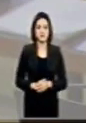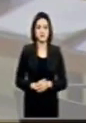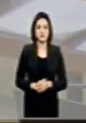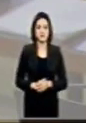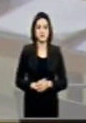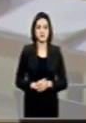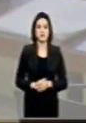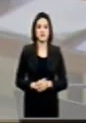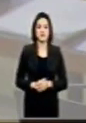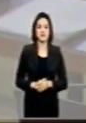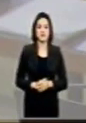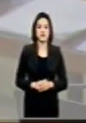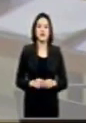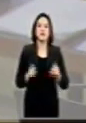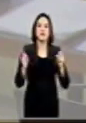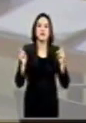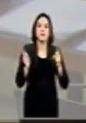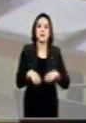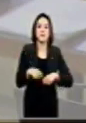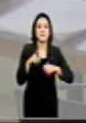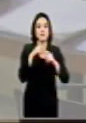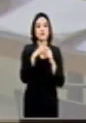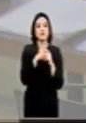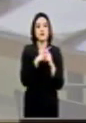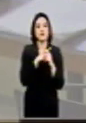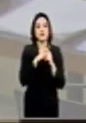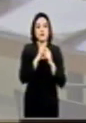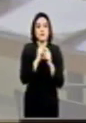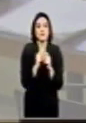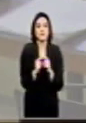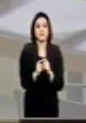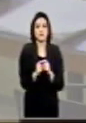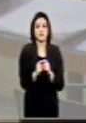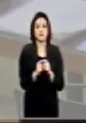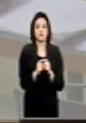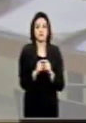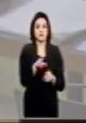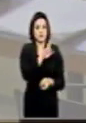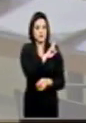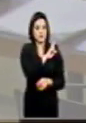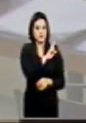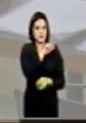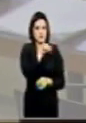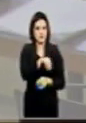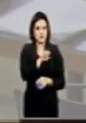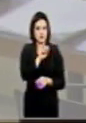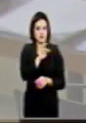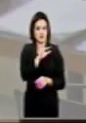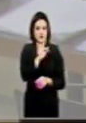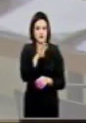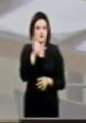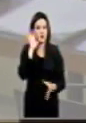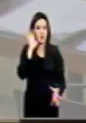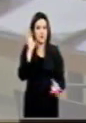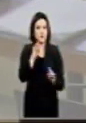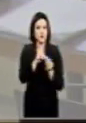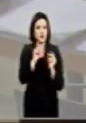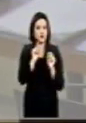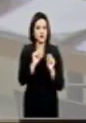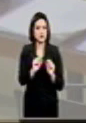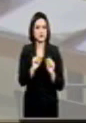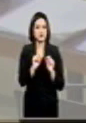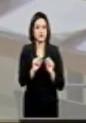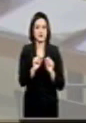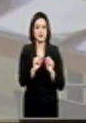prescrições permitem consignar que a jurisprudência desta Corte compreende que os aludidos dispositivos